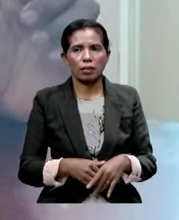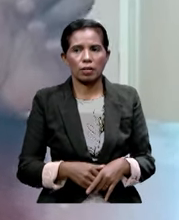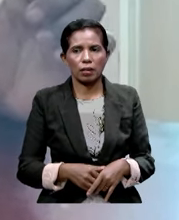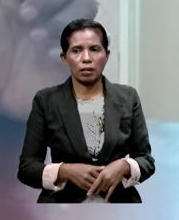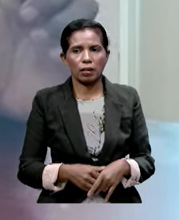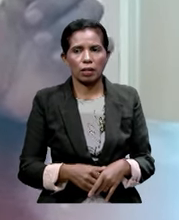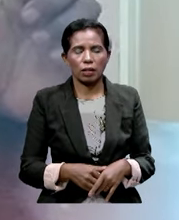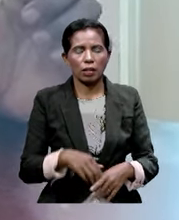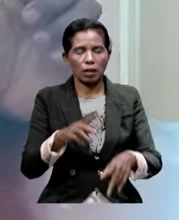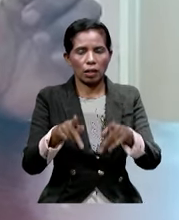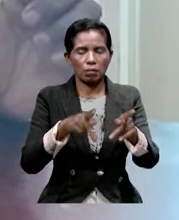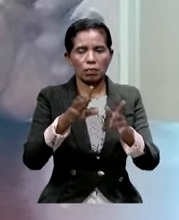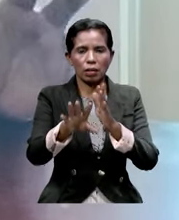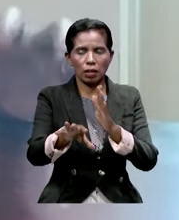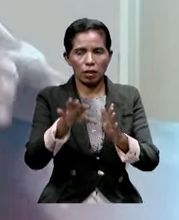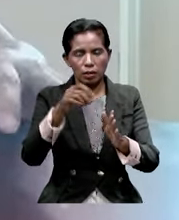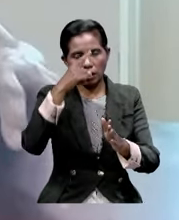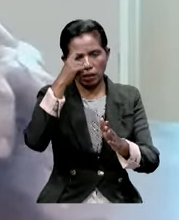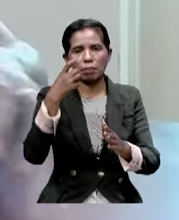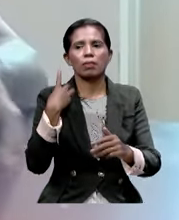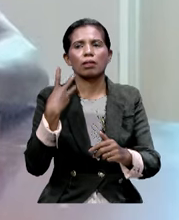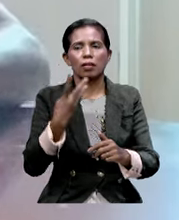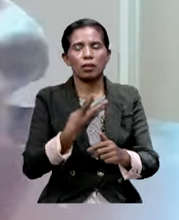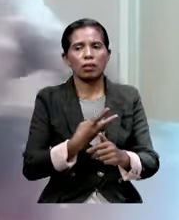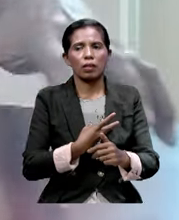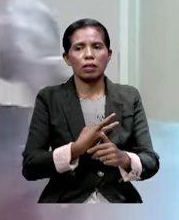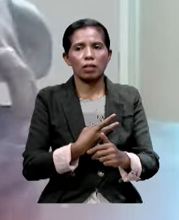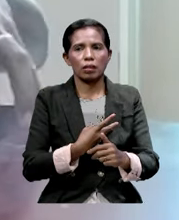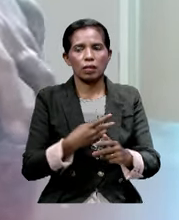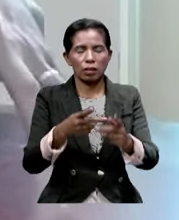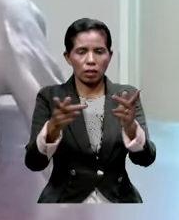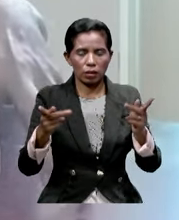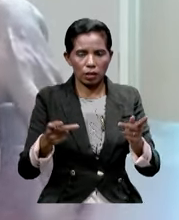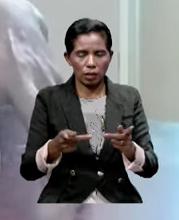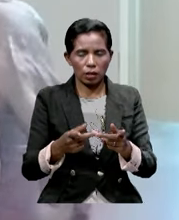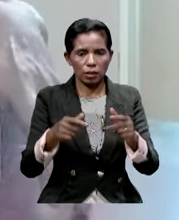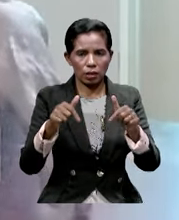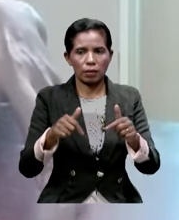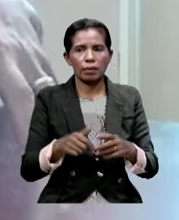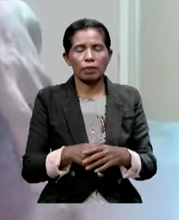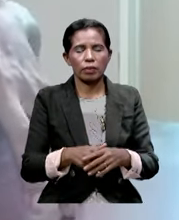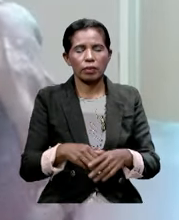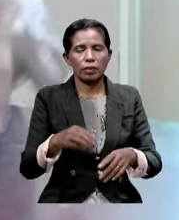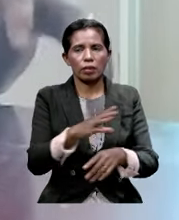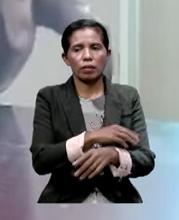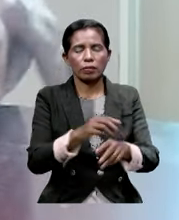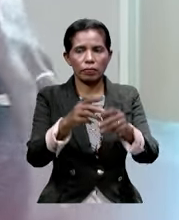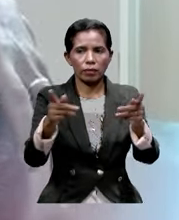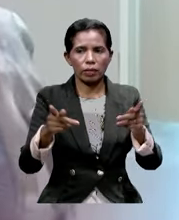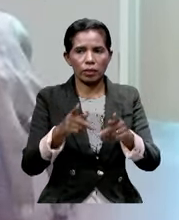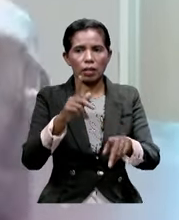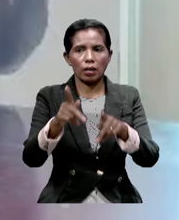nebe maka komunidade heta tambah itania rai dane rai fatini dane be